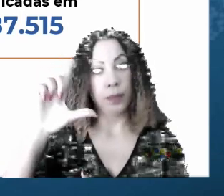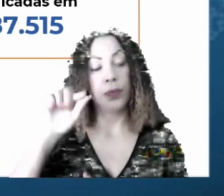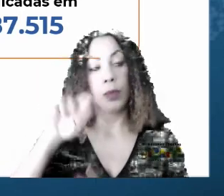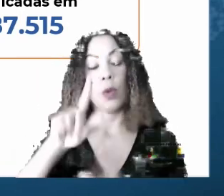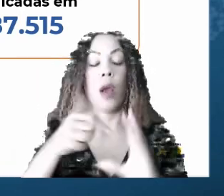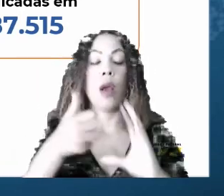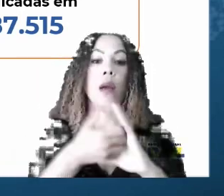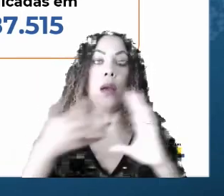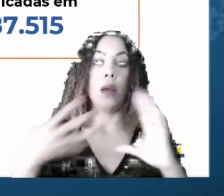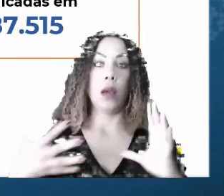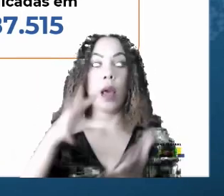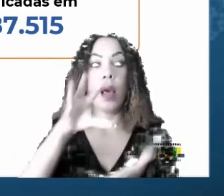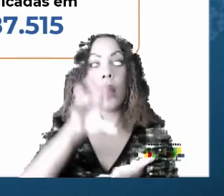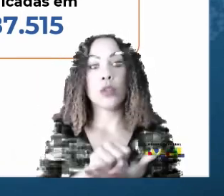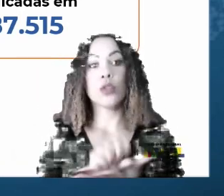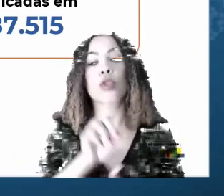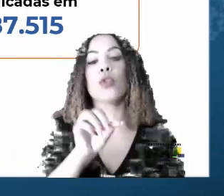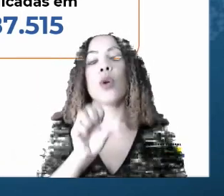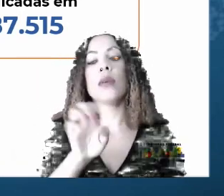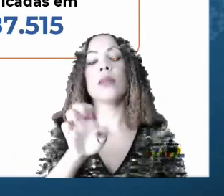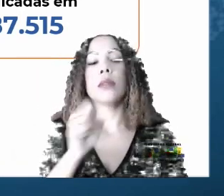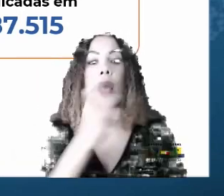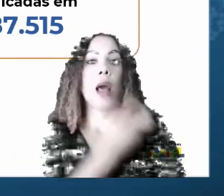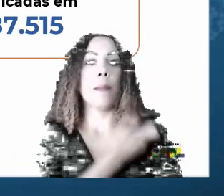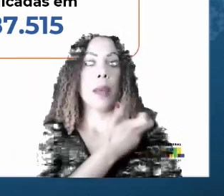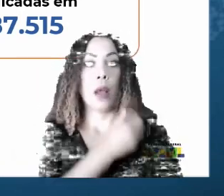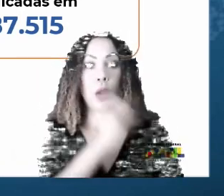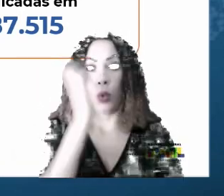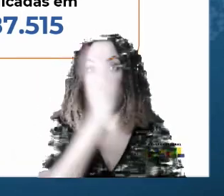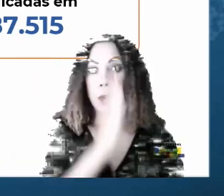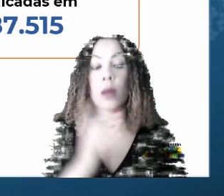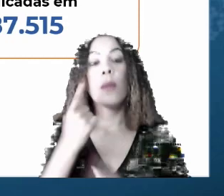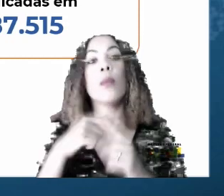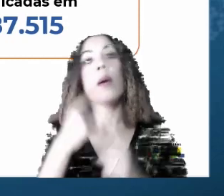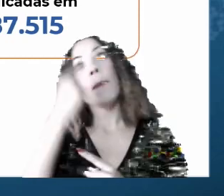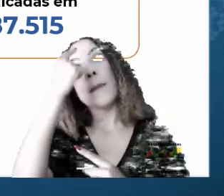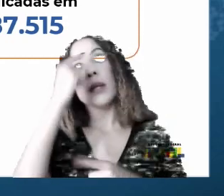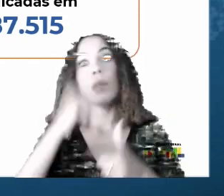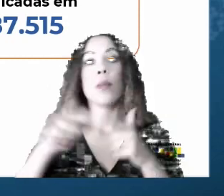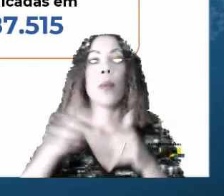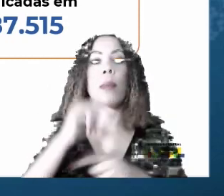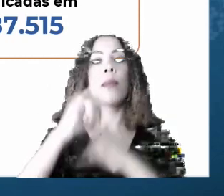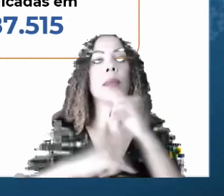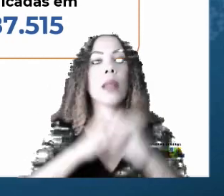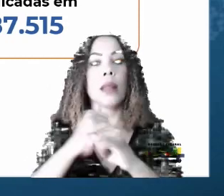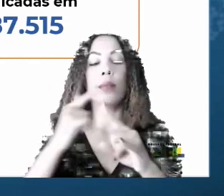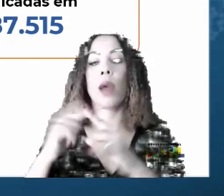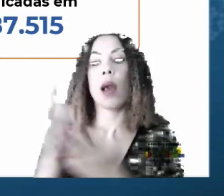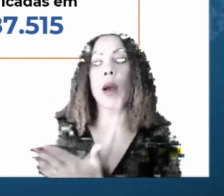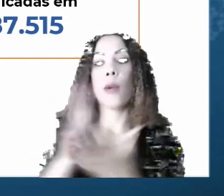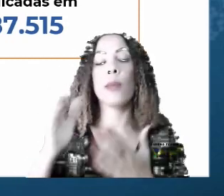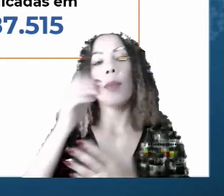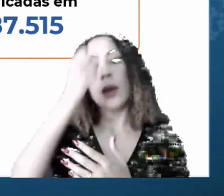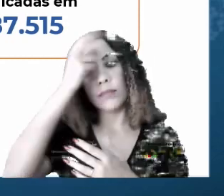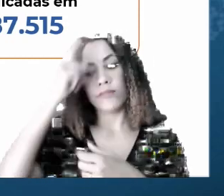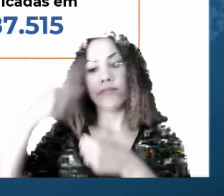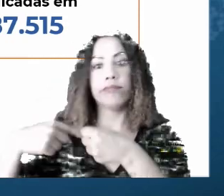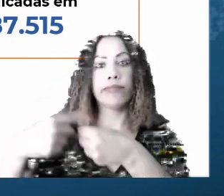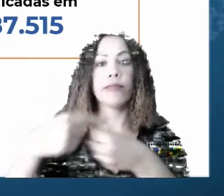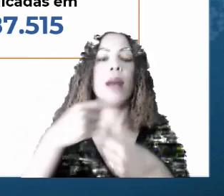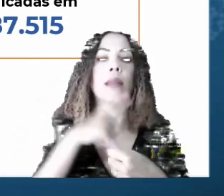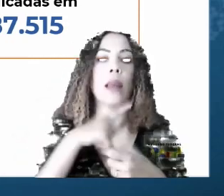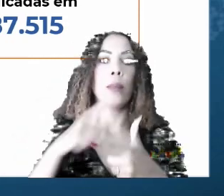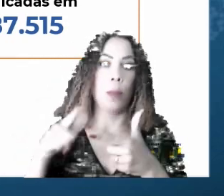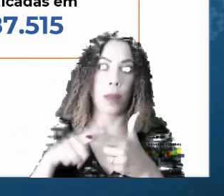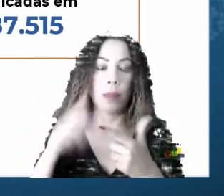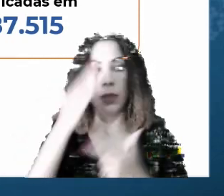do registro de doses aplicadas do Brasil, considerando problemas de conectividade que muitas unidades e muitos municípios do nosso país têm.